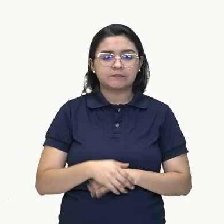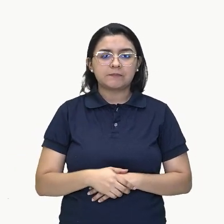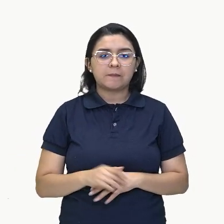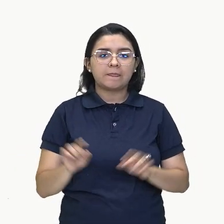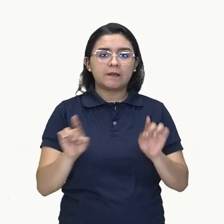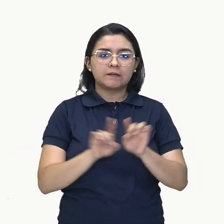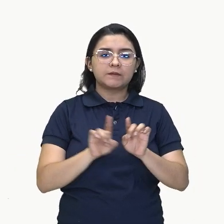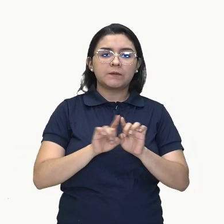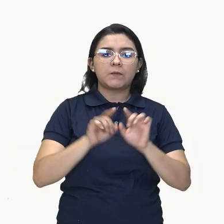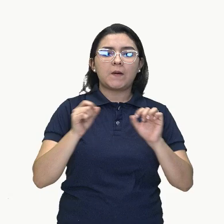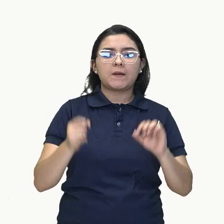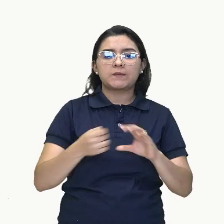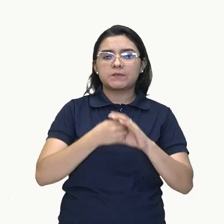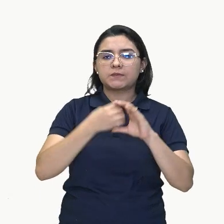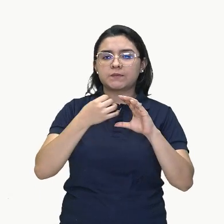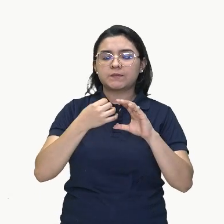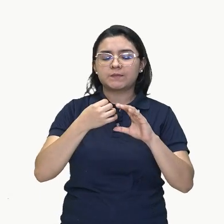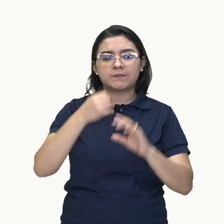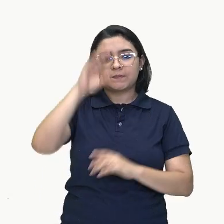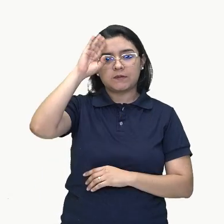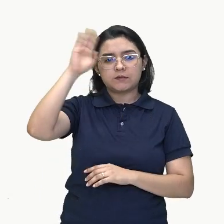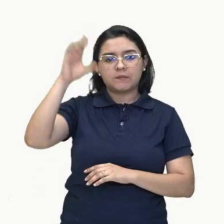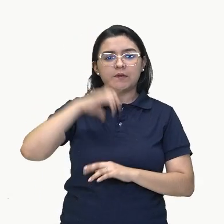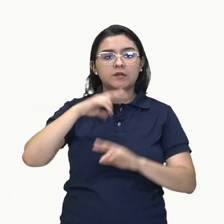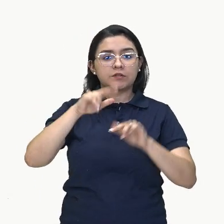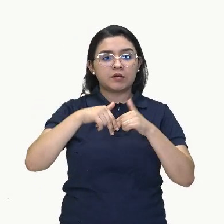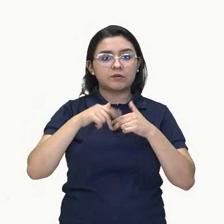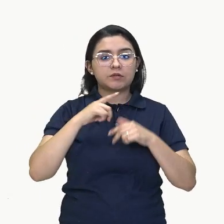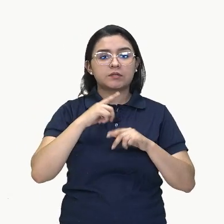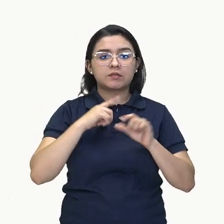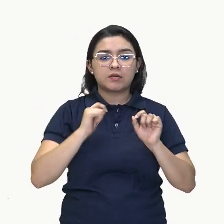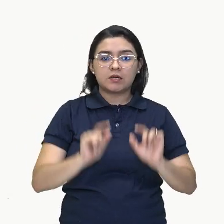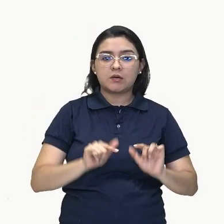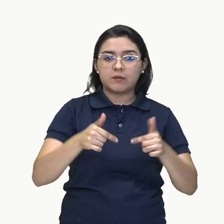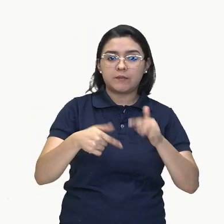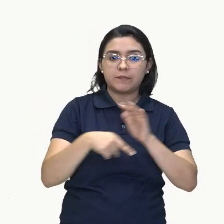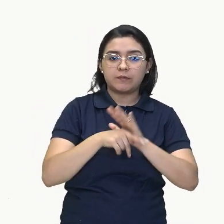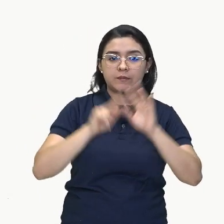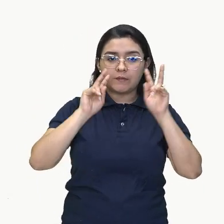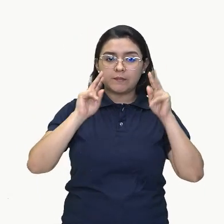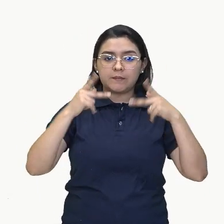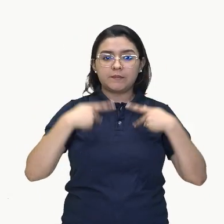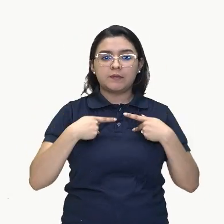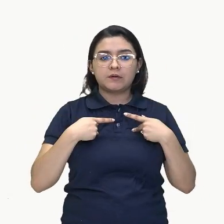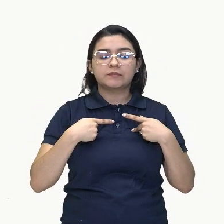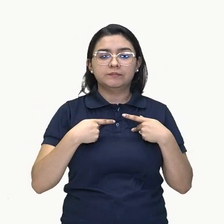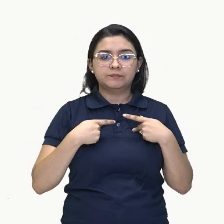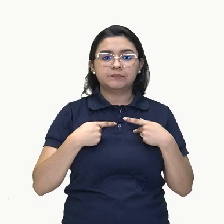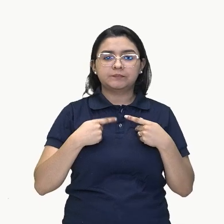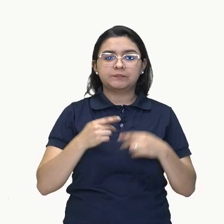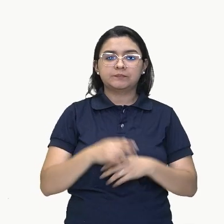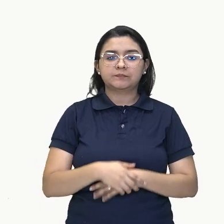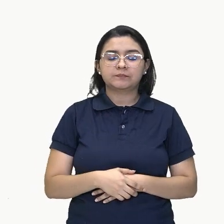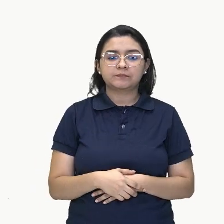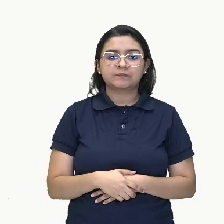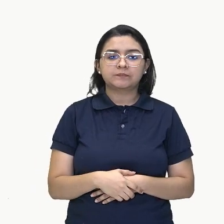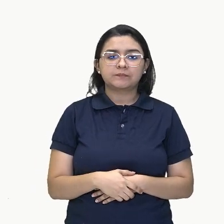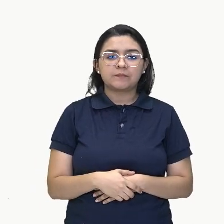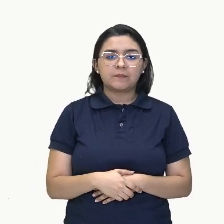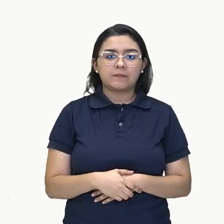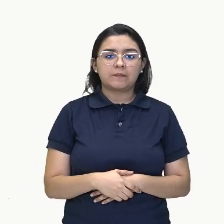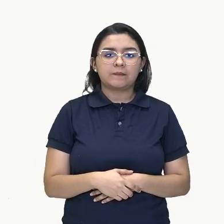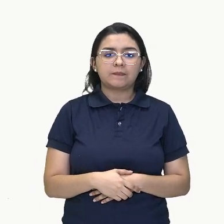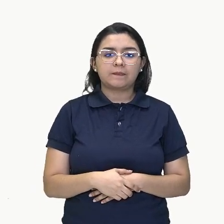as principais causas da devastação, a gente tem aí as atividades do homem, né, ou a ação antrópica, como a gente pode